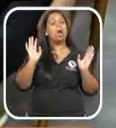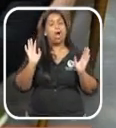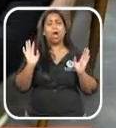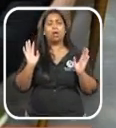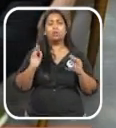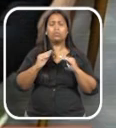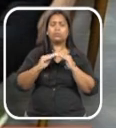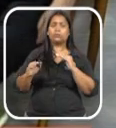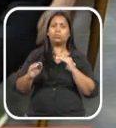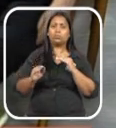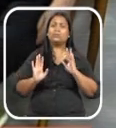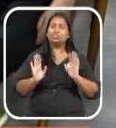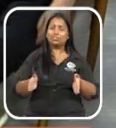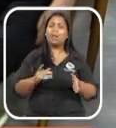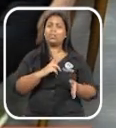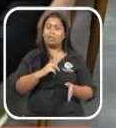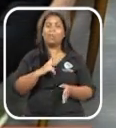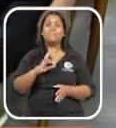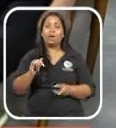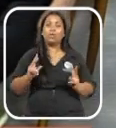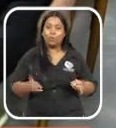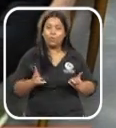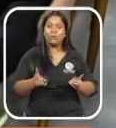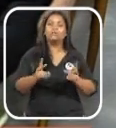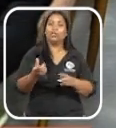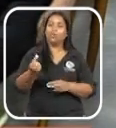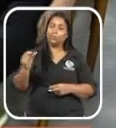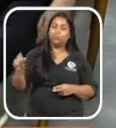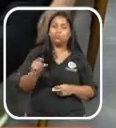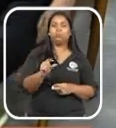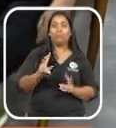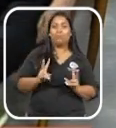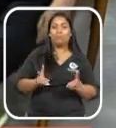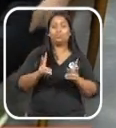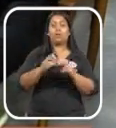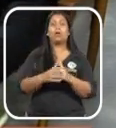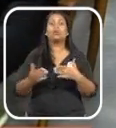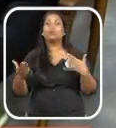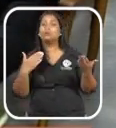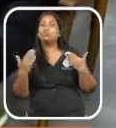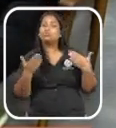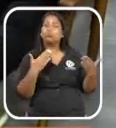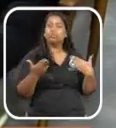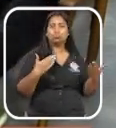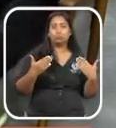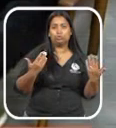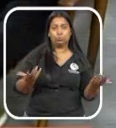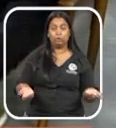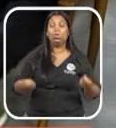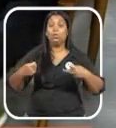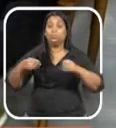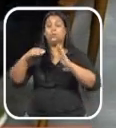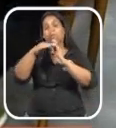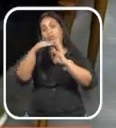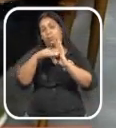emenda parlamentar. Aí começou a discutir uma forma. Falei, não, tem que estar no regramento. Já que ela existe, vamos já que ela existe, né? Vamos regulamentar para